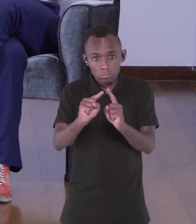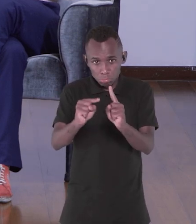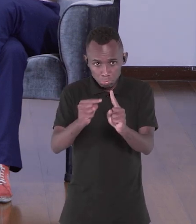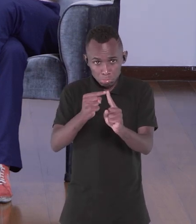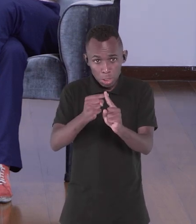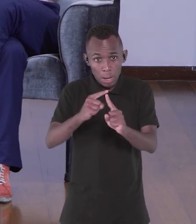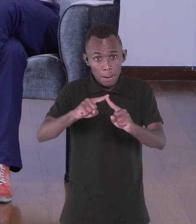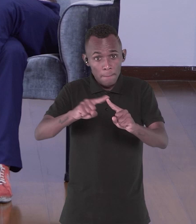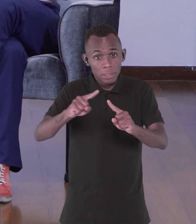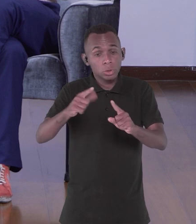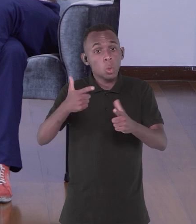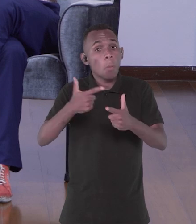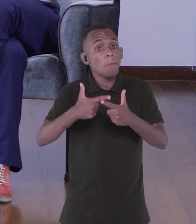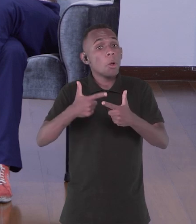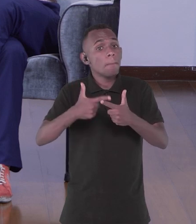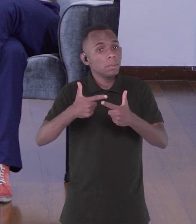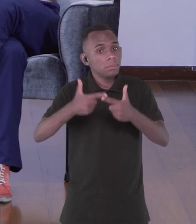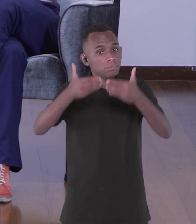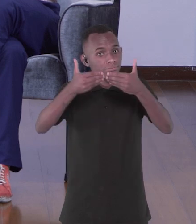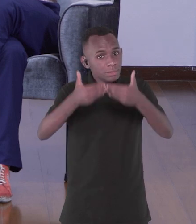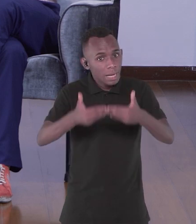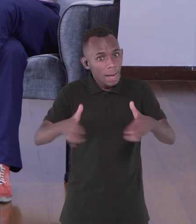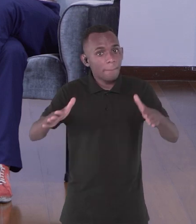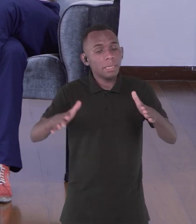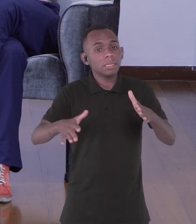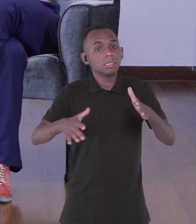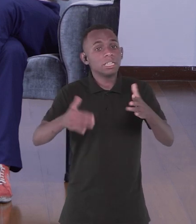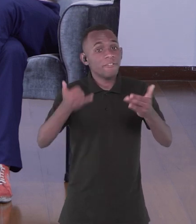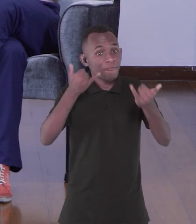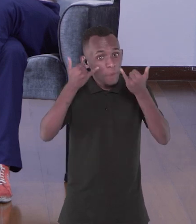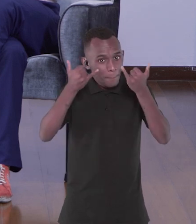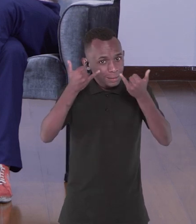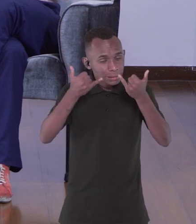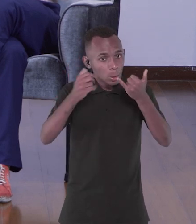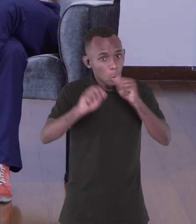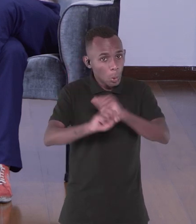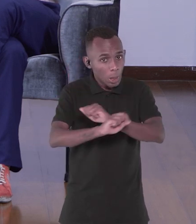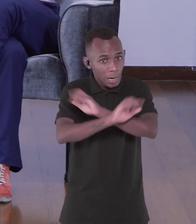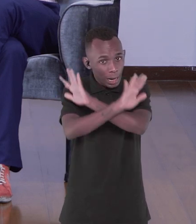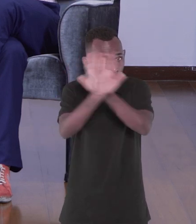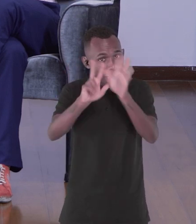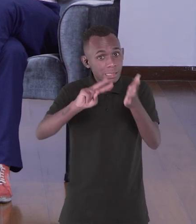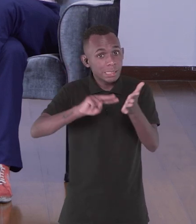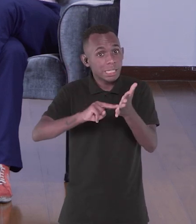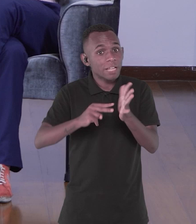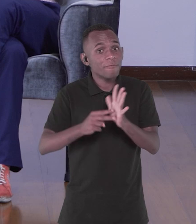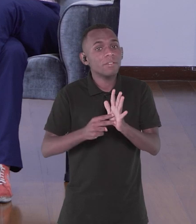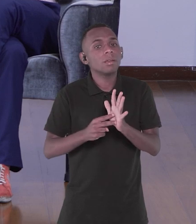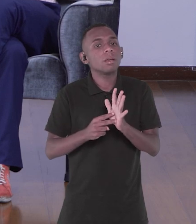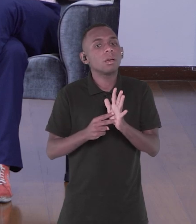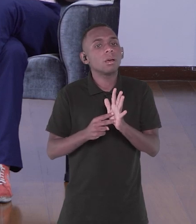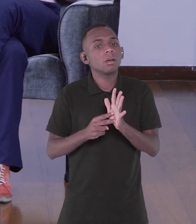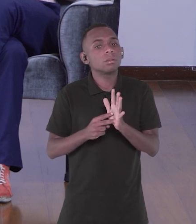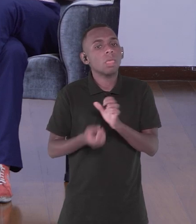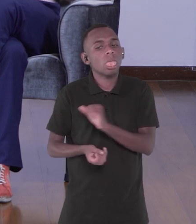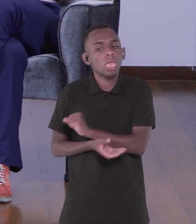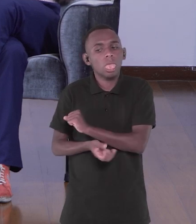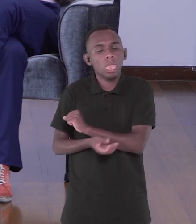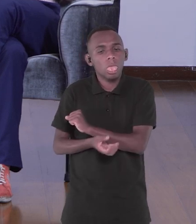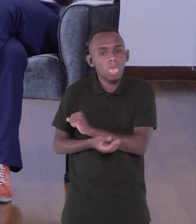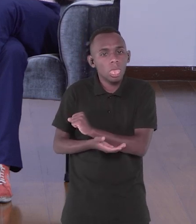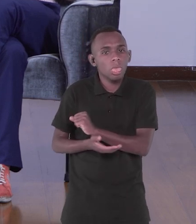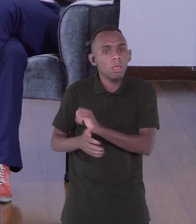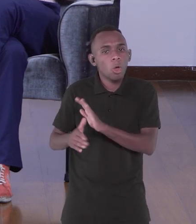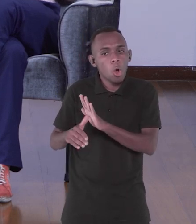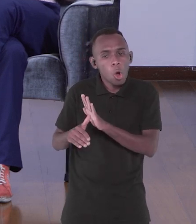O problema é que abrir os clubes, ter mais transparência, significa que as maracutaias vão ter